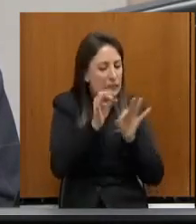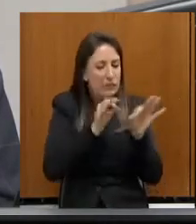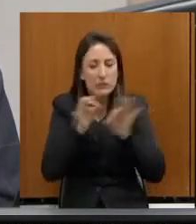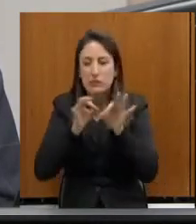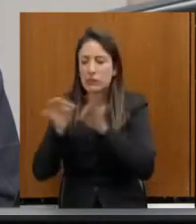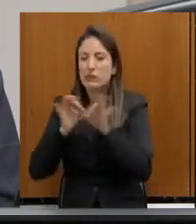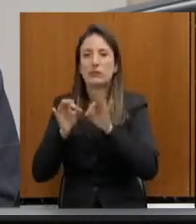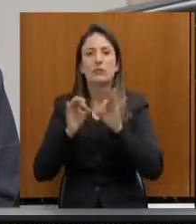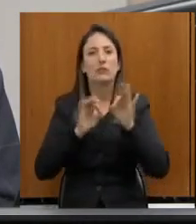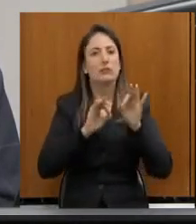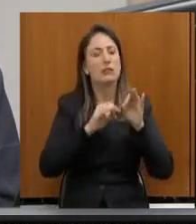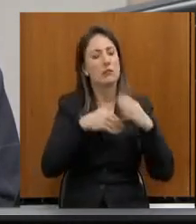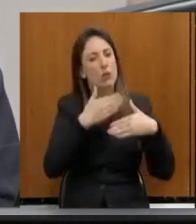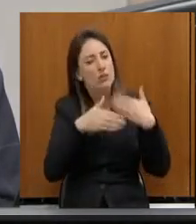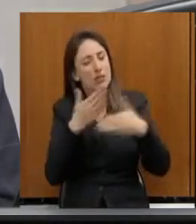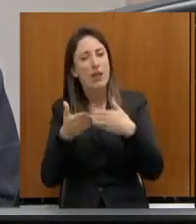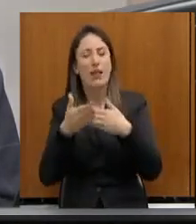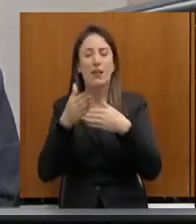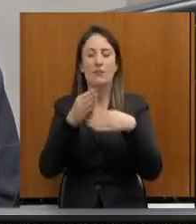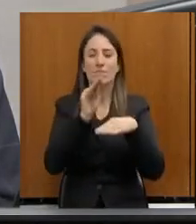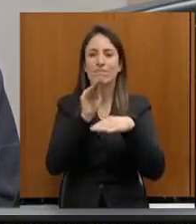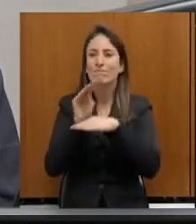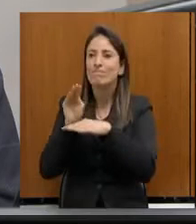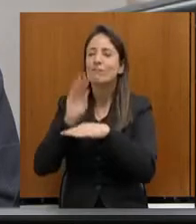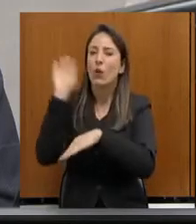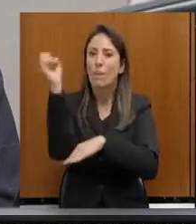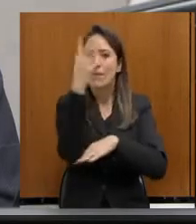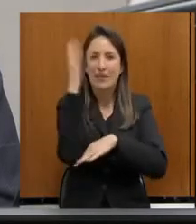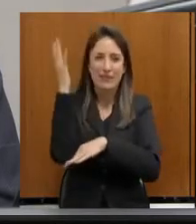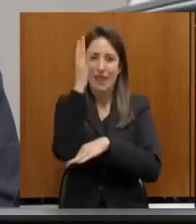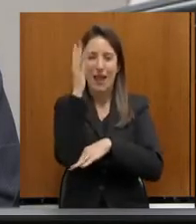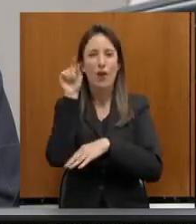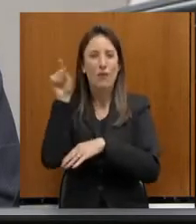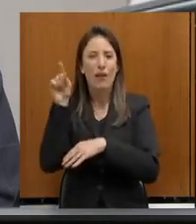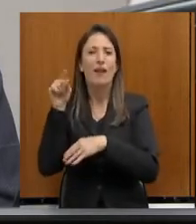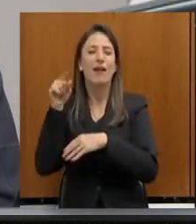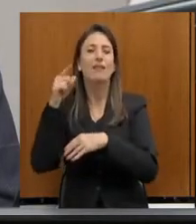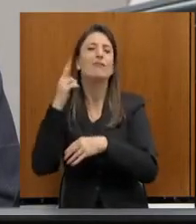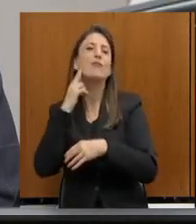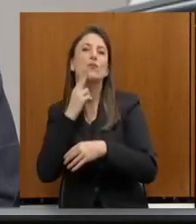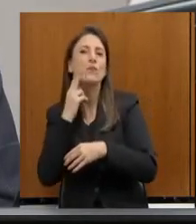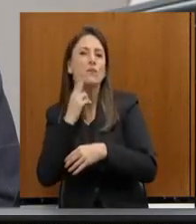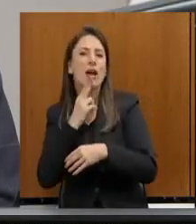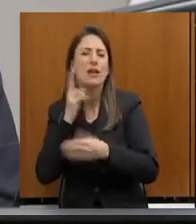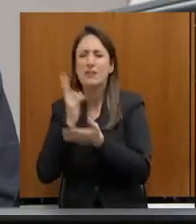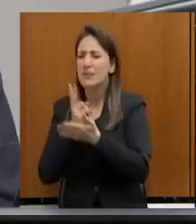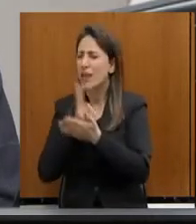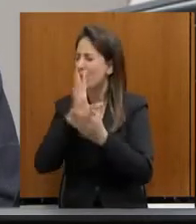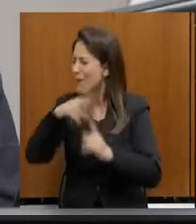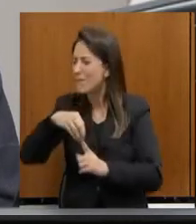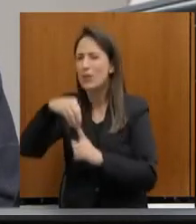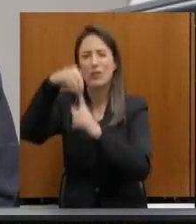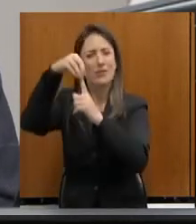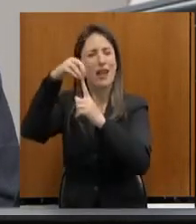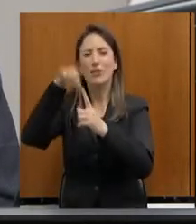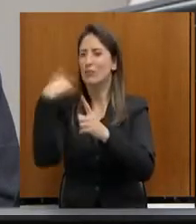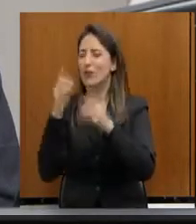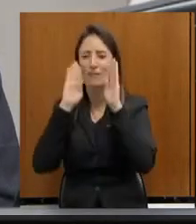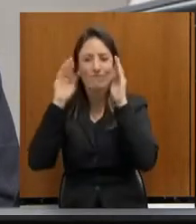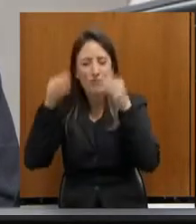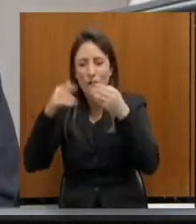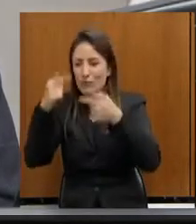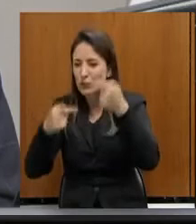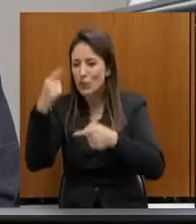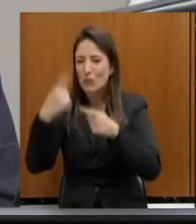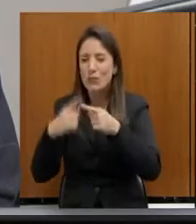relacionados à Ubá estava em ponto em ponto de discussão em ponto de prioridade uma vez que a cidade de